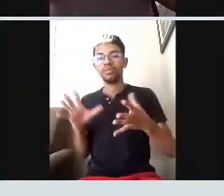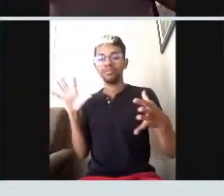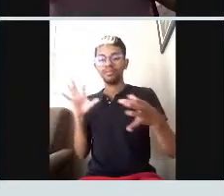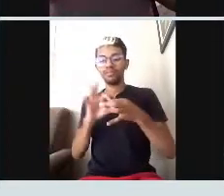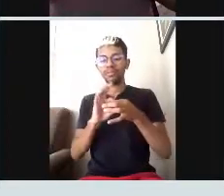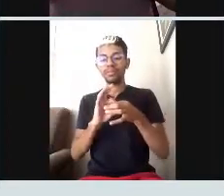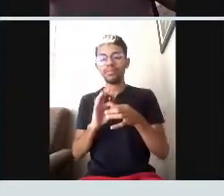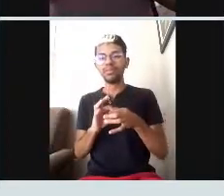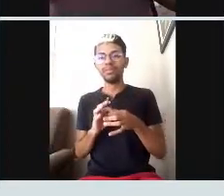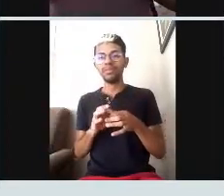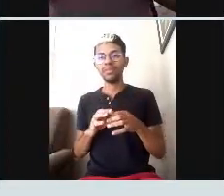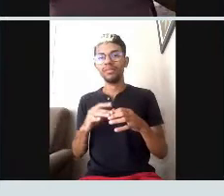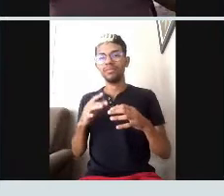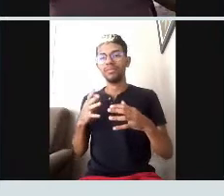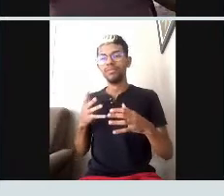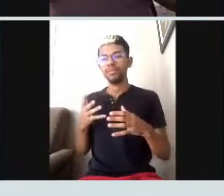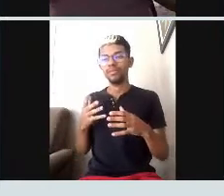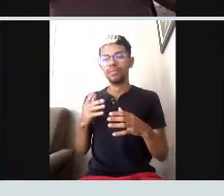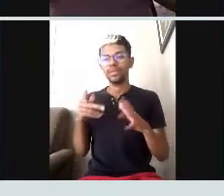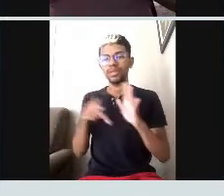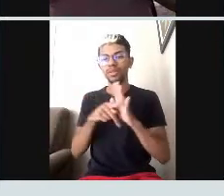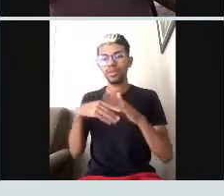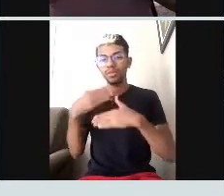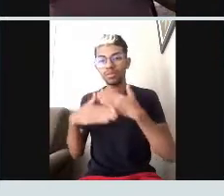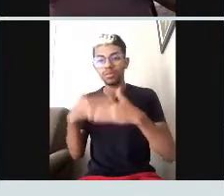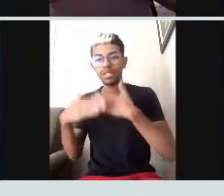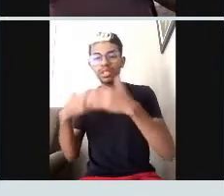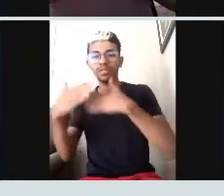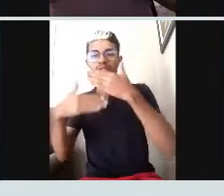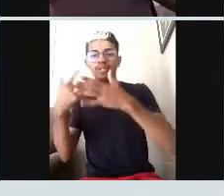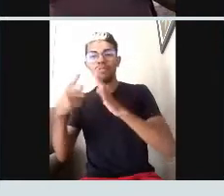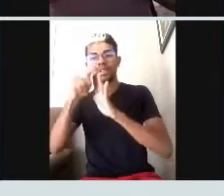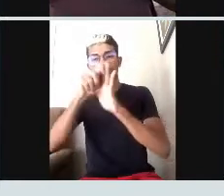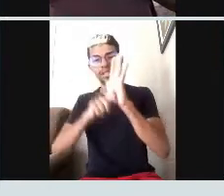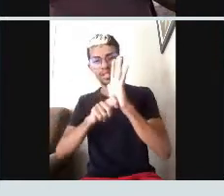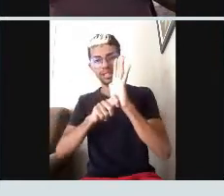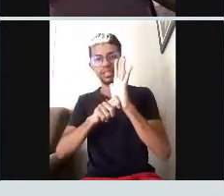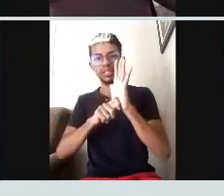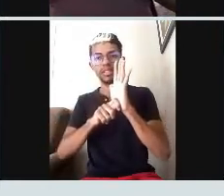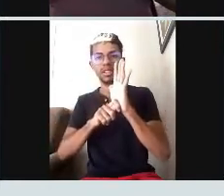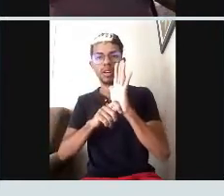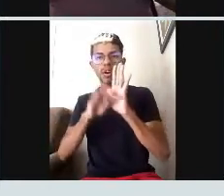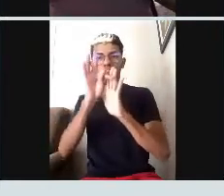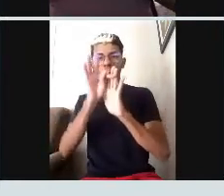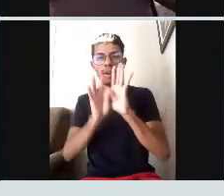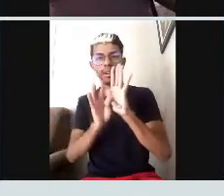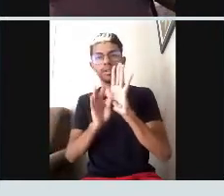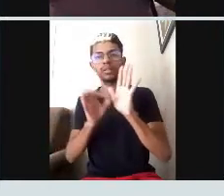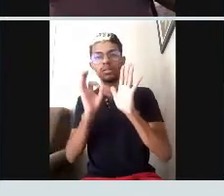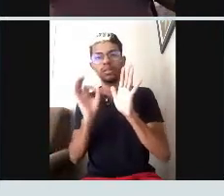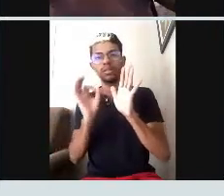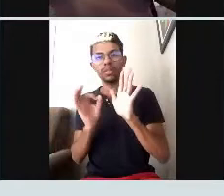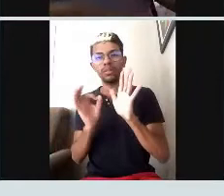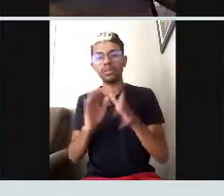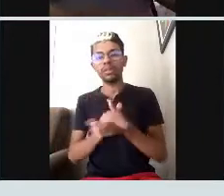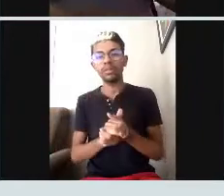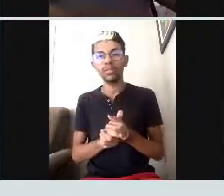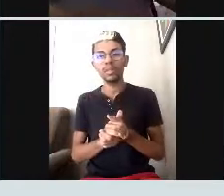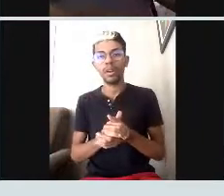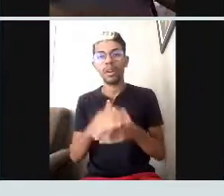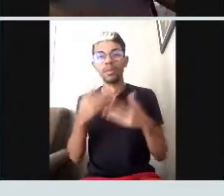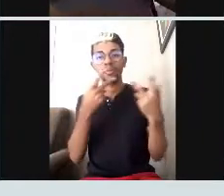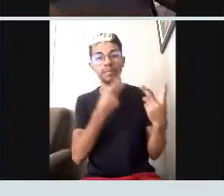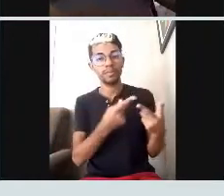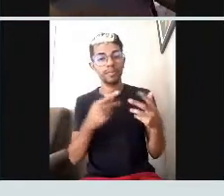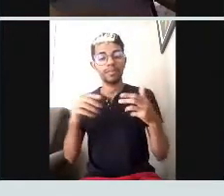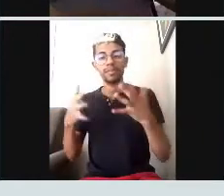da produção, de desenvolvimento do texto de vocês. E é isso que a competência 3